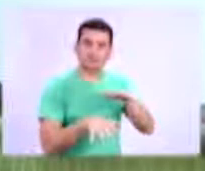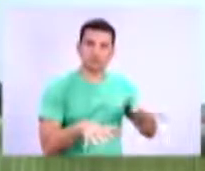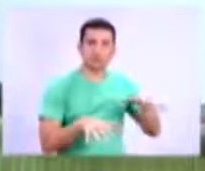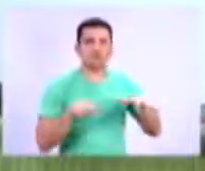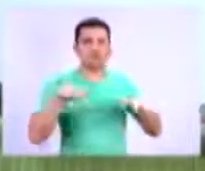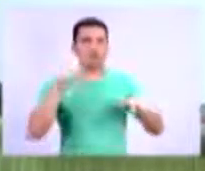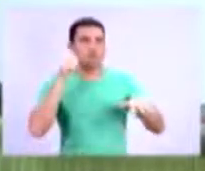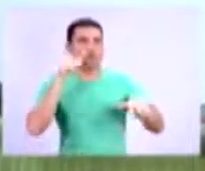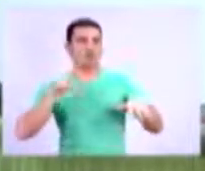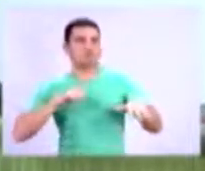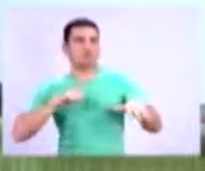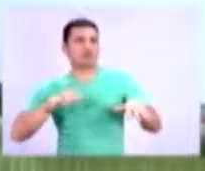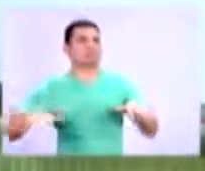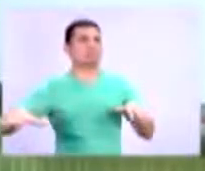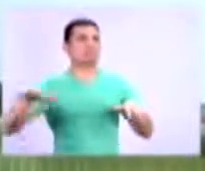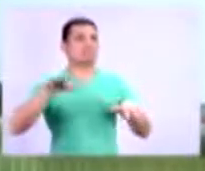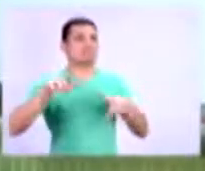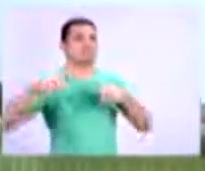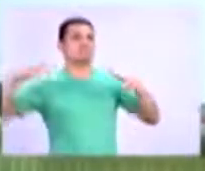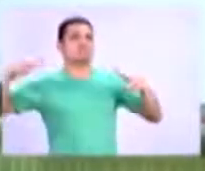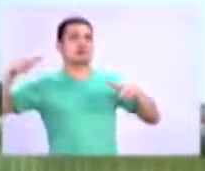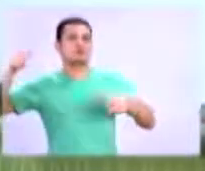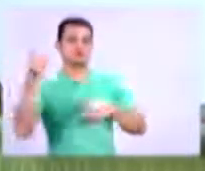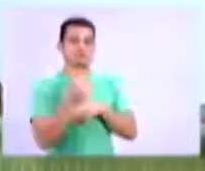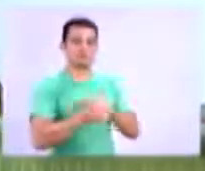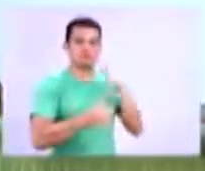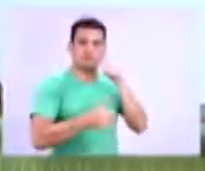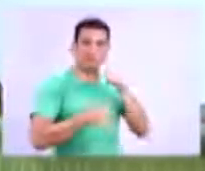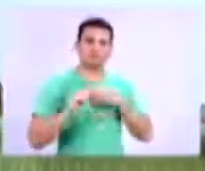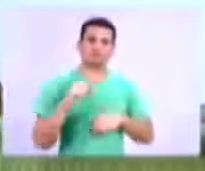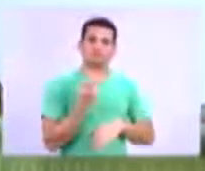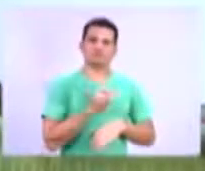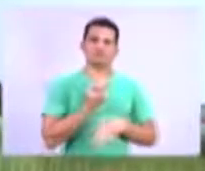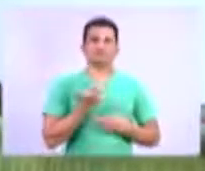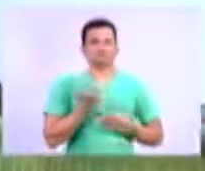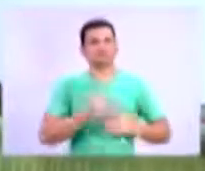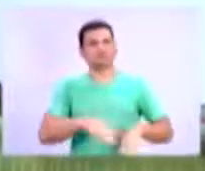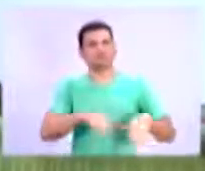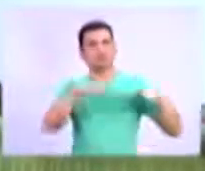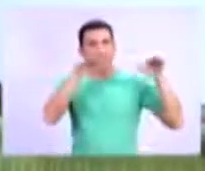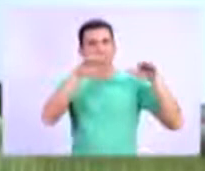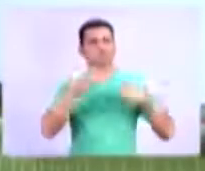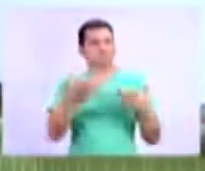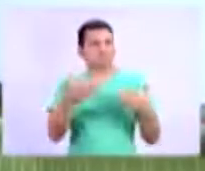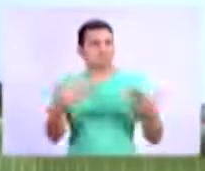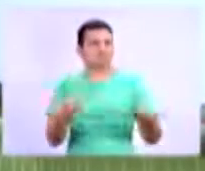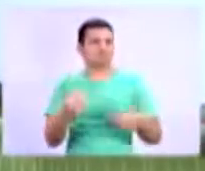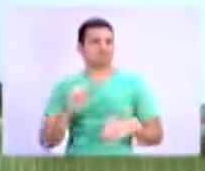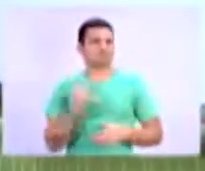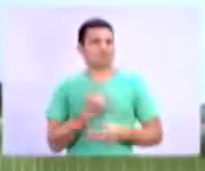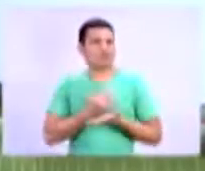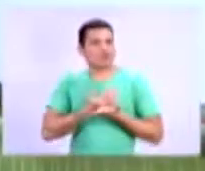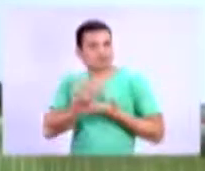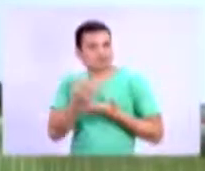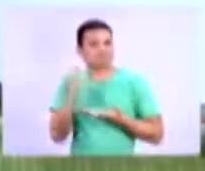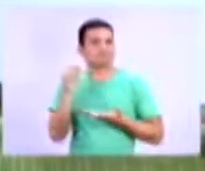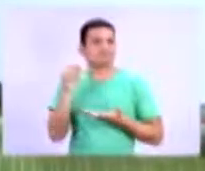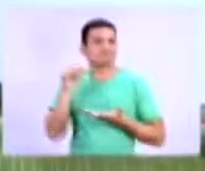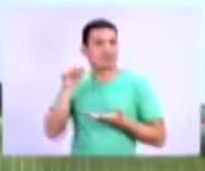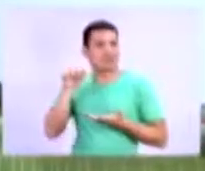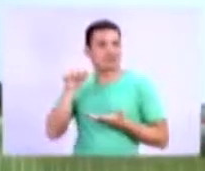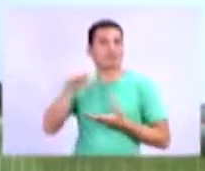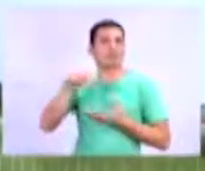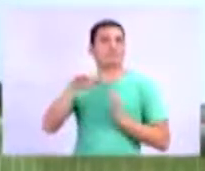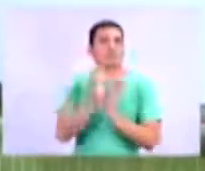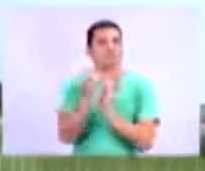espaço muito maior na sociedade. Então nós fomos criados assim, portanto agimos a partir dessa moralidade que,